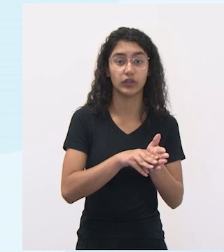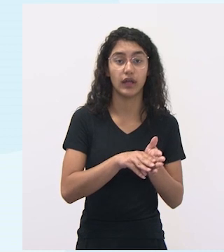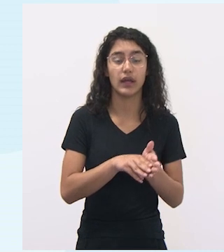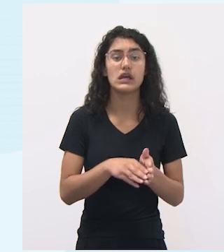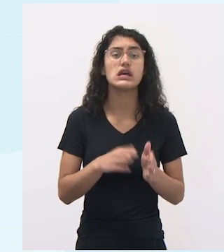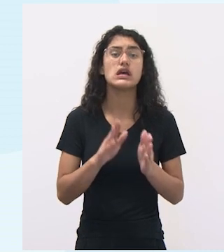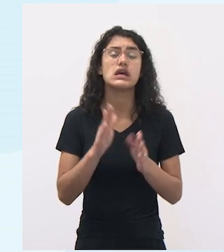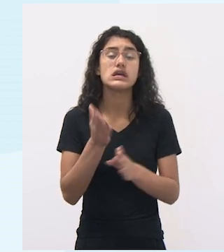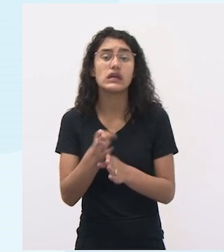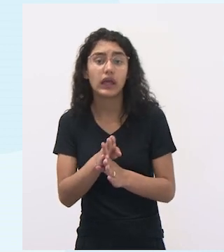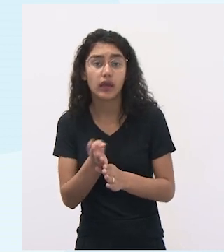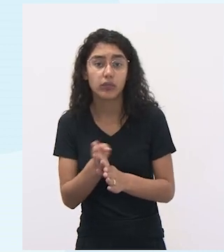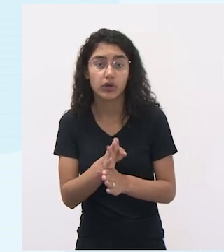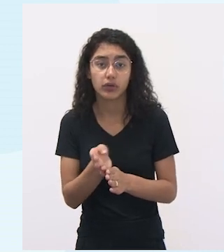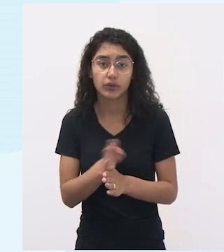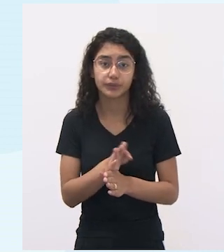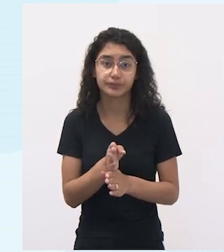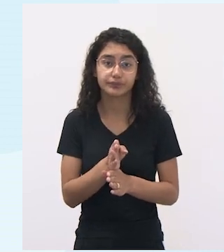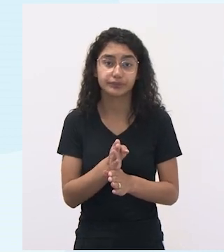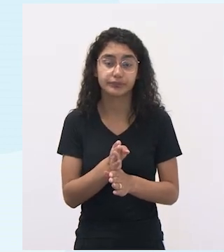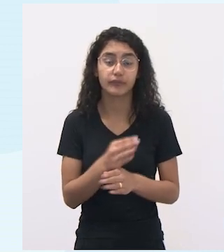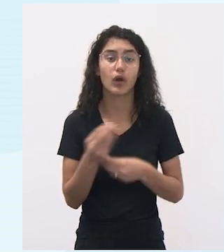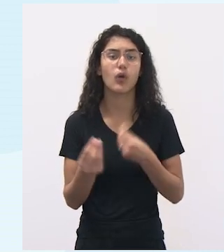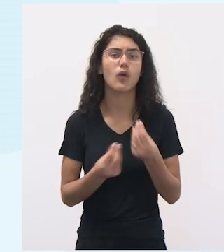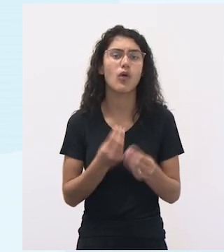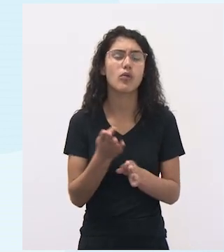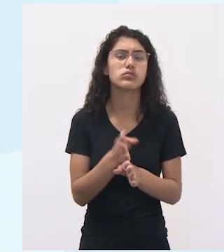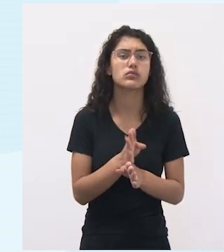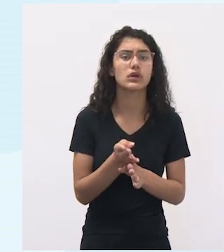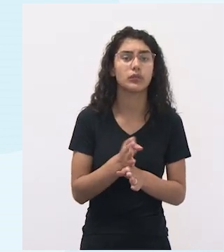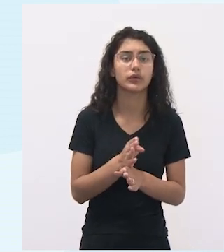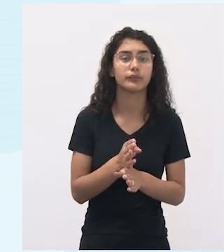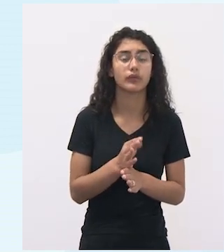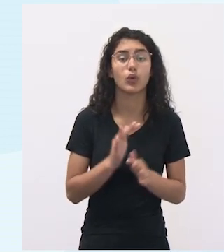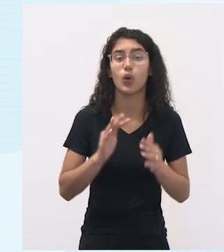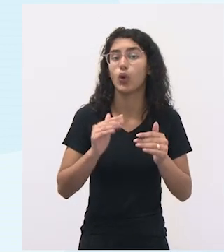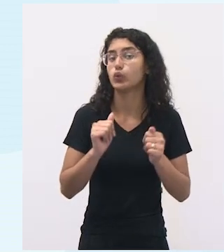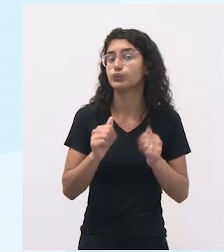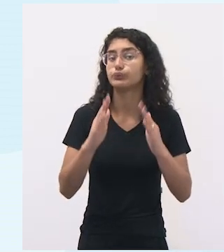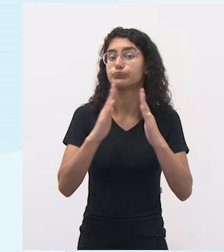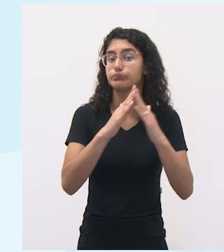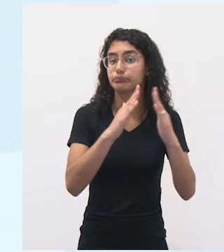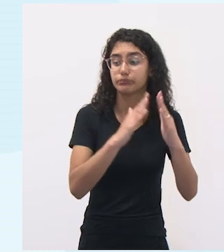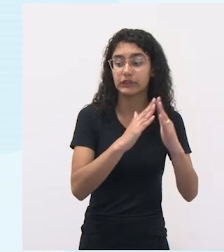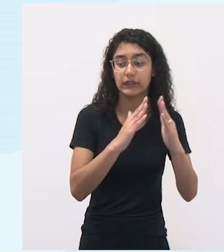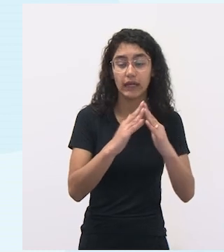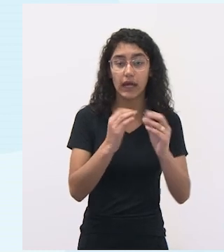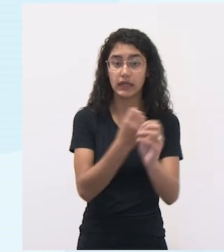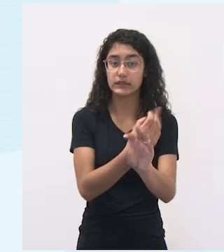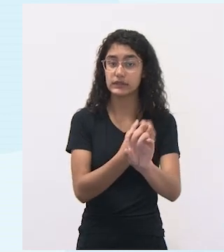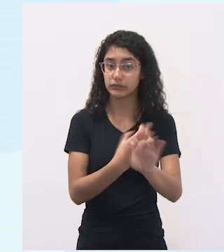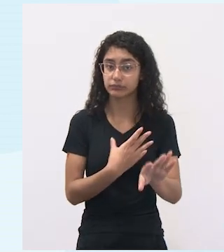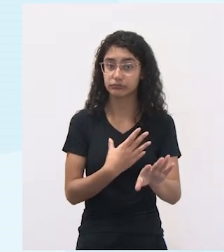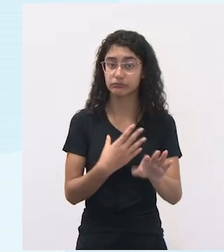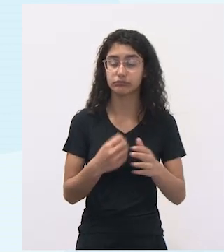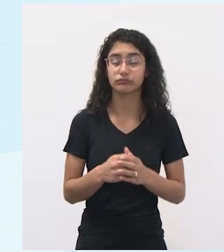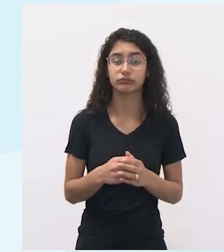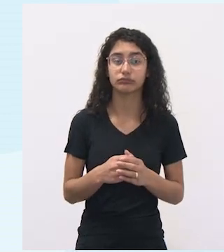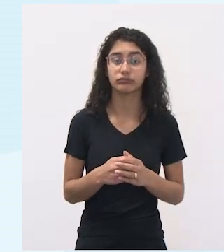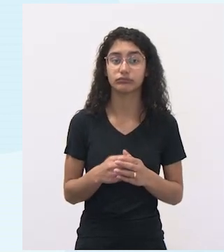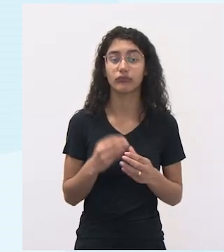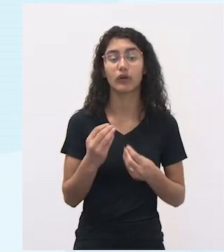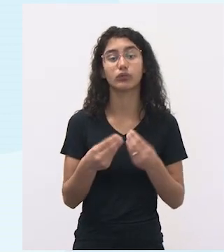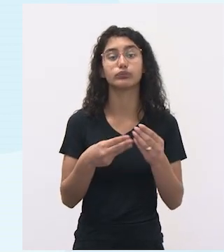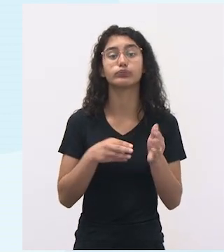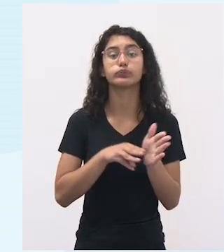seriam as metodologias previstas para o ensino híbrido? Ensino totalmente remoto? Qual as metodologias que eu posso usar